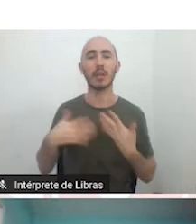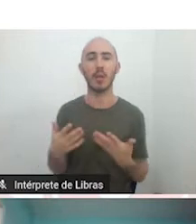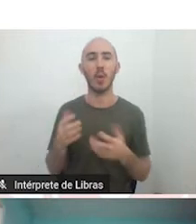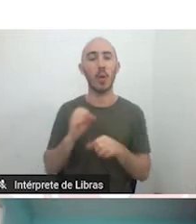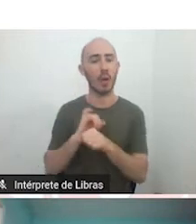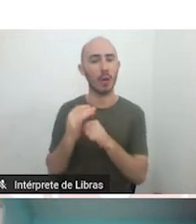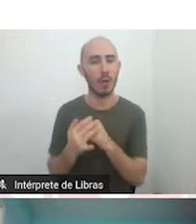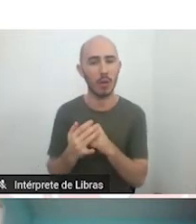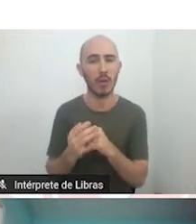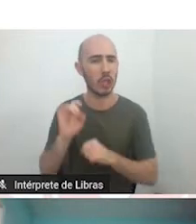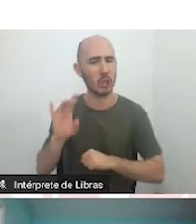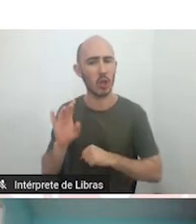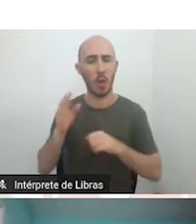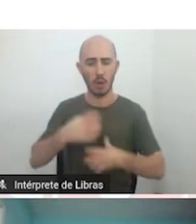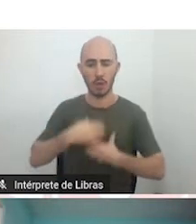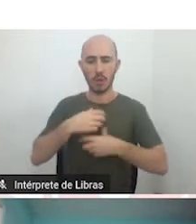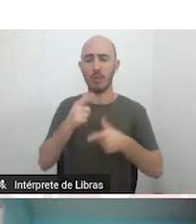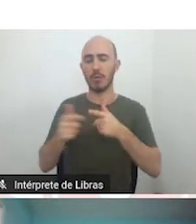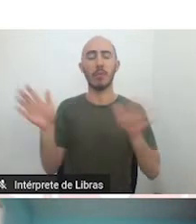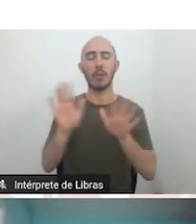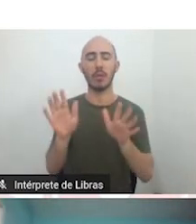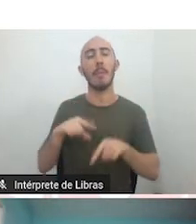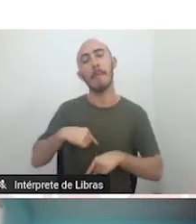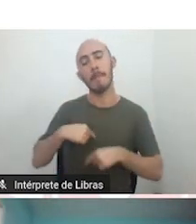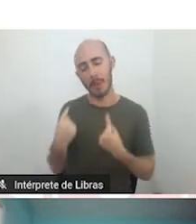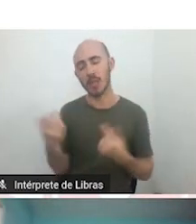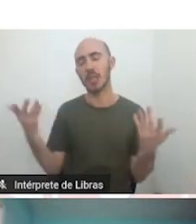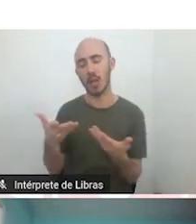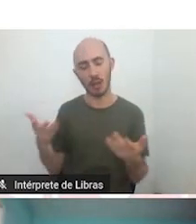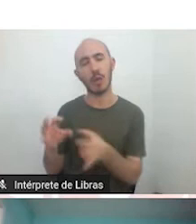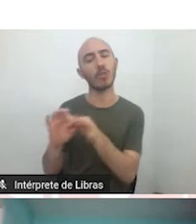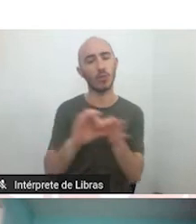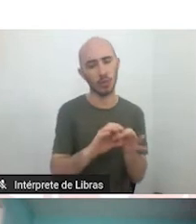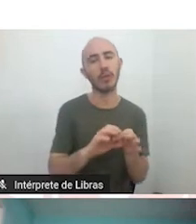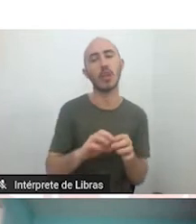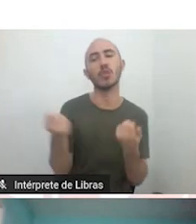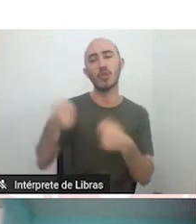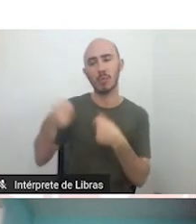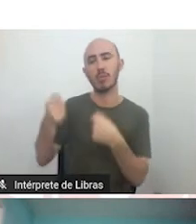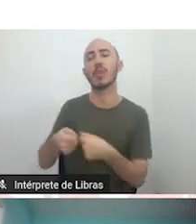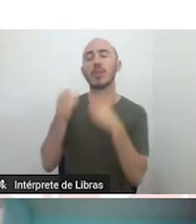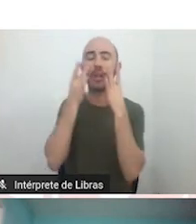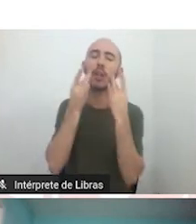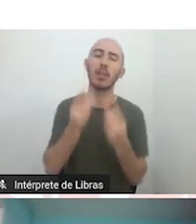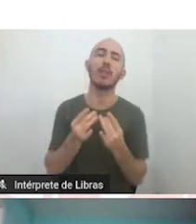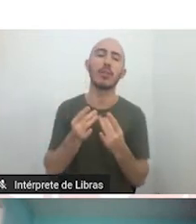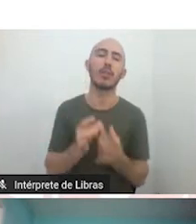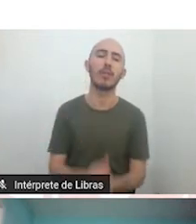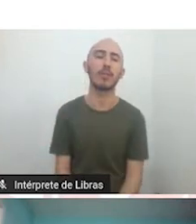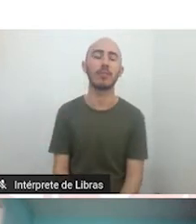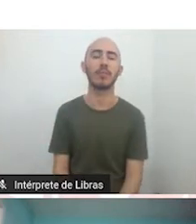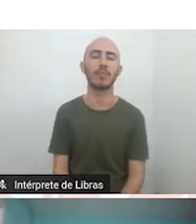angústia respiratória, mas no momento atual a gente seleciona todos esses pacientes para o setor de coronavírus, né? Pode